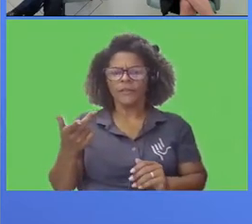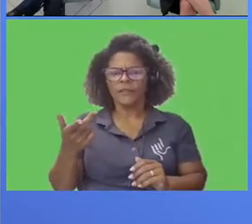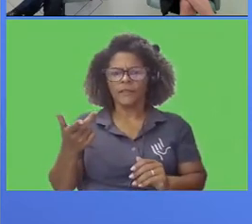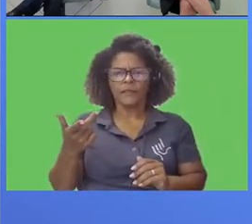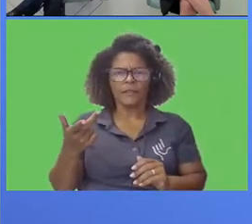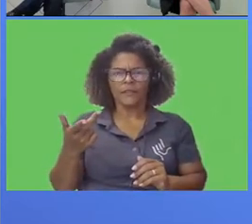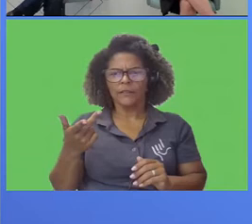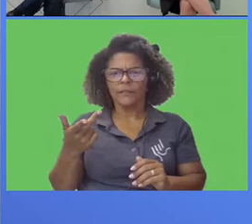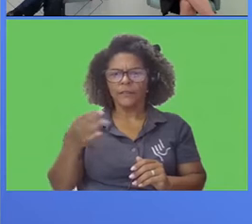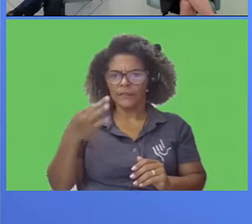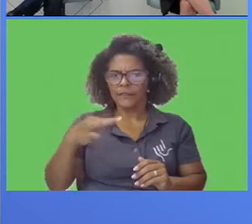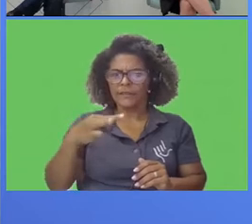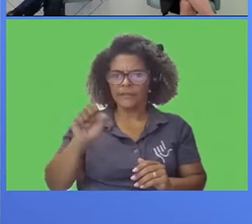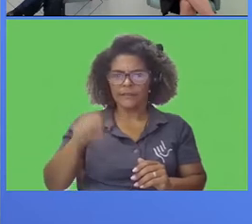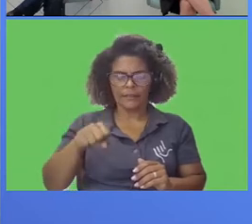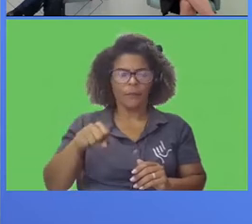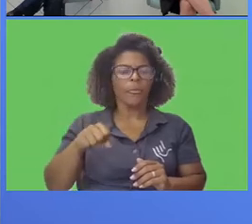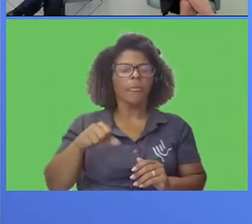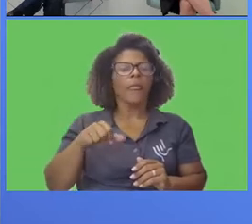Uhum.